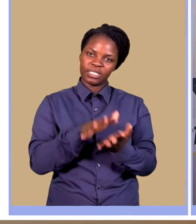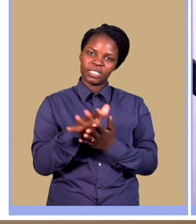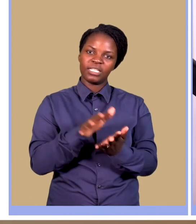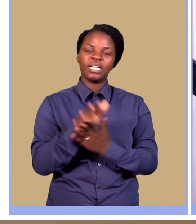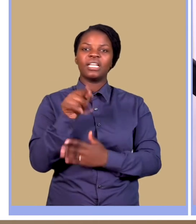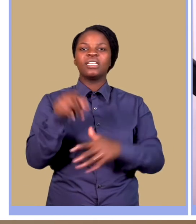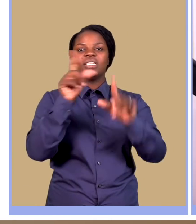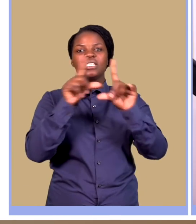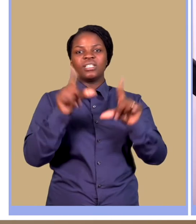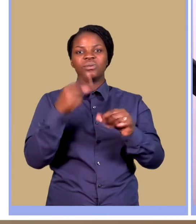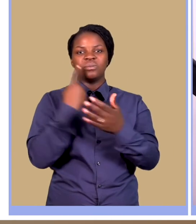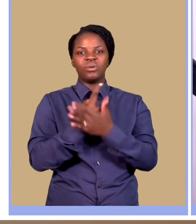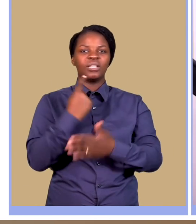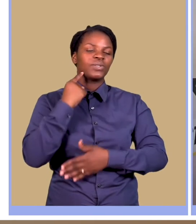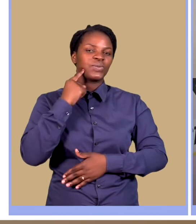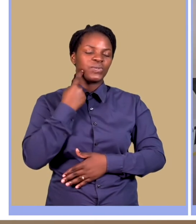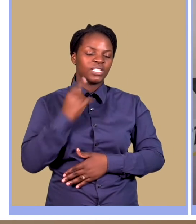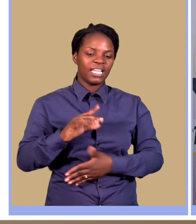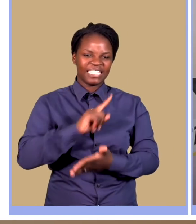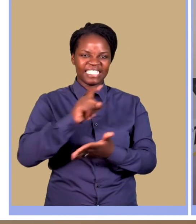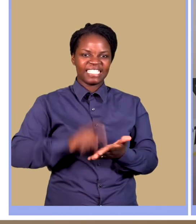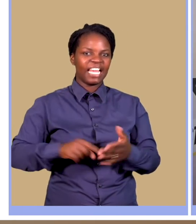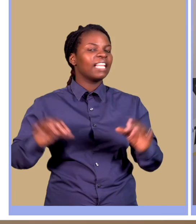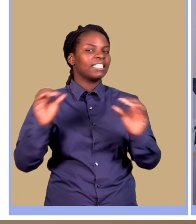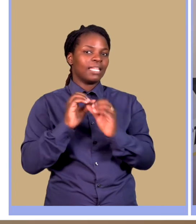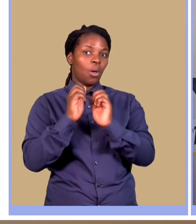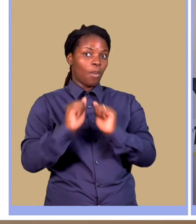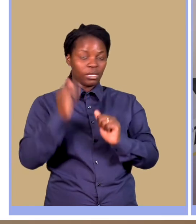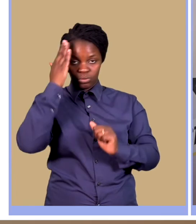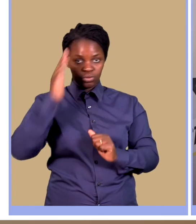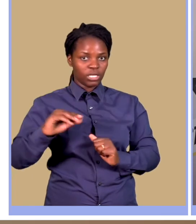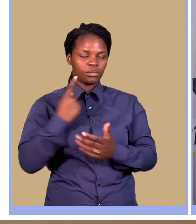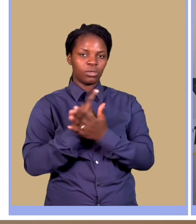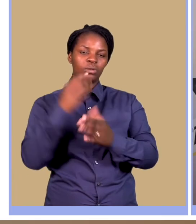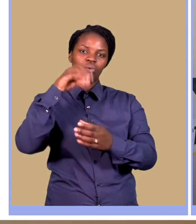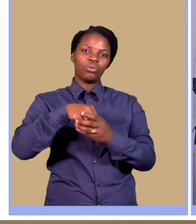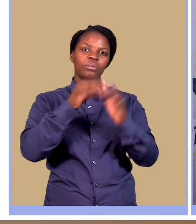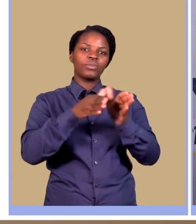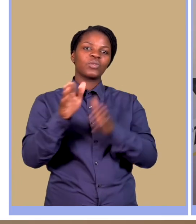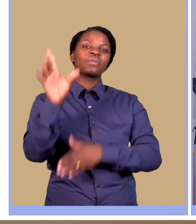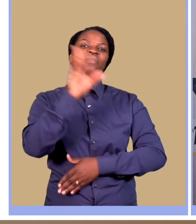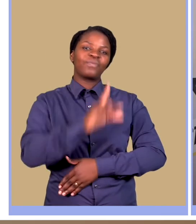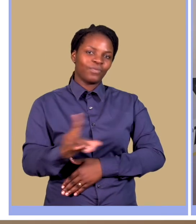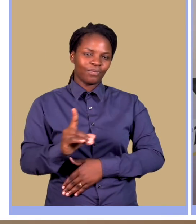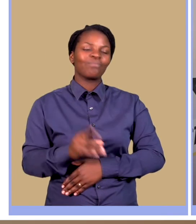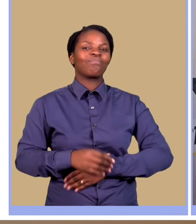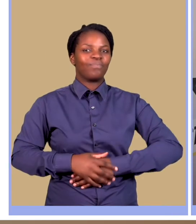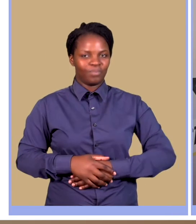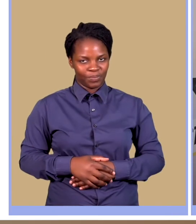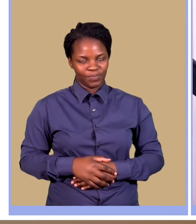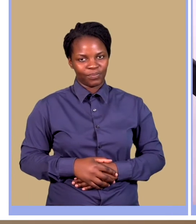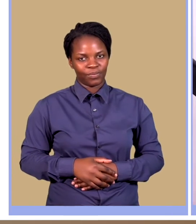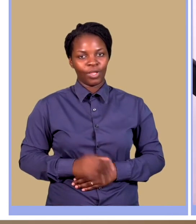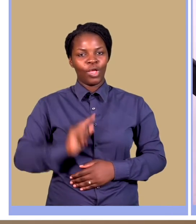com deficiência. Exatamente. Muito bem, a nossa conversa está muito boa. Últimas considerações, Alves